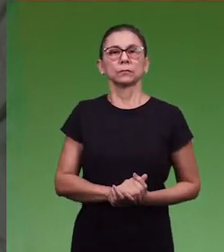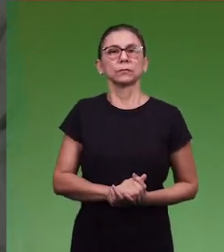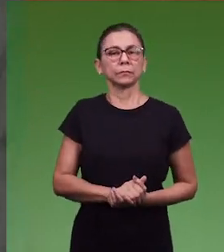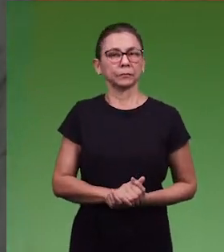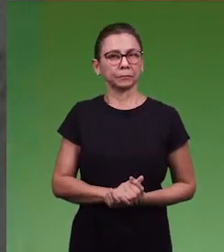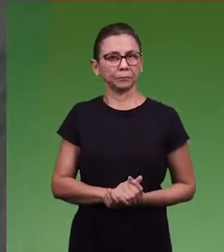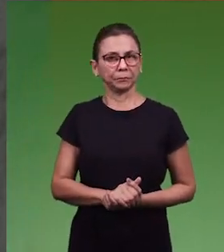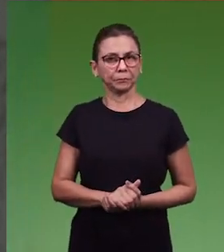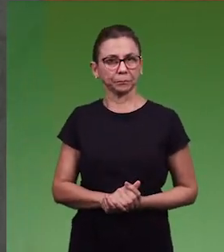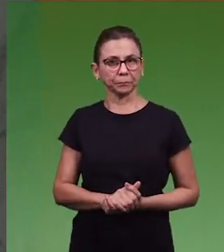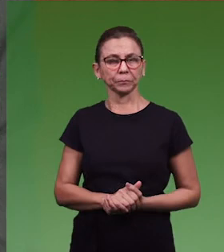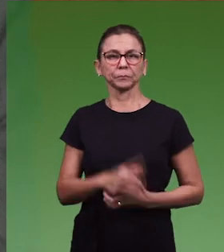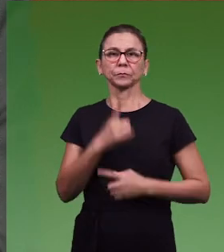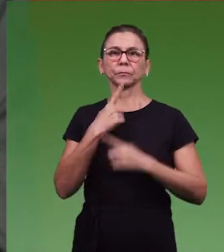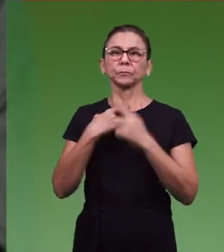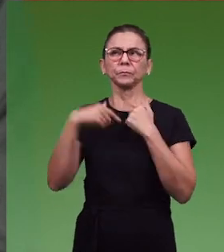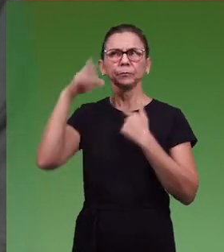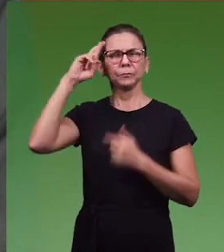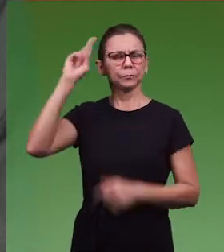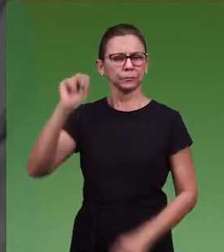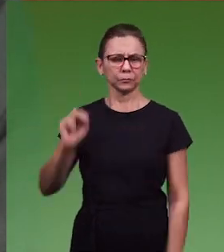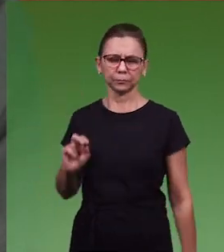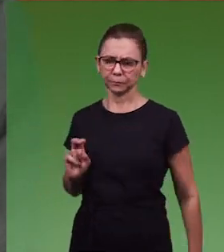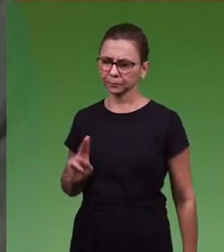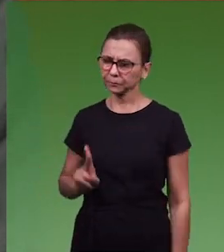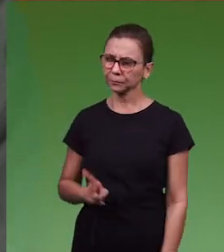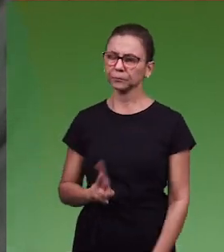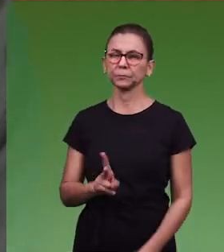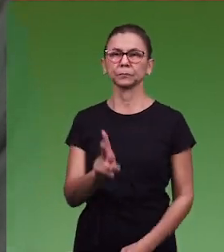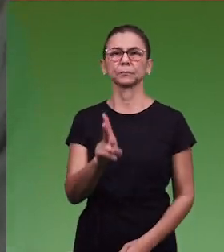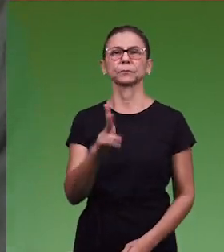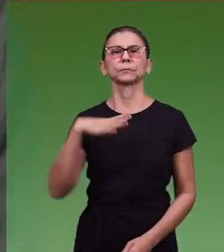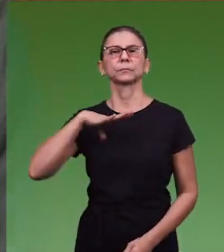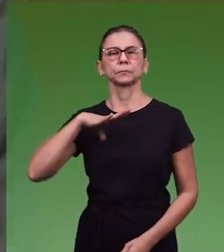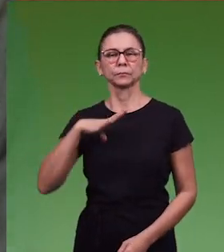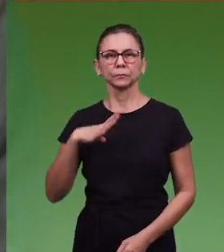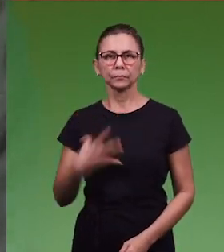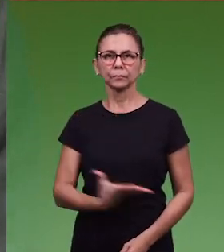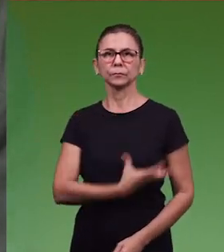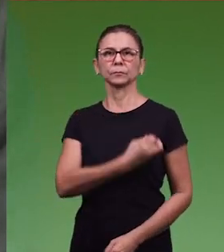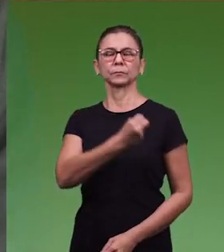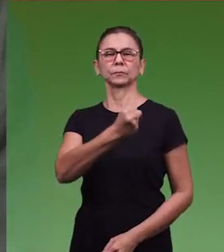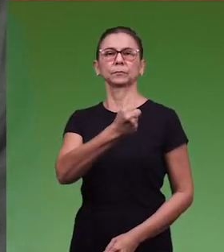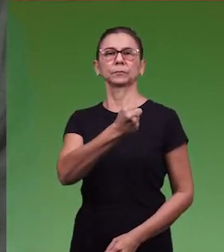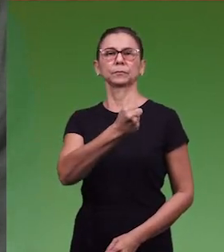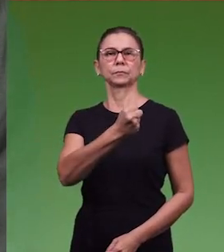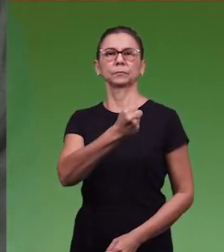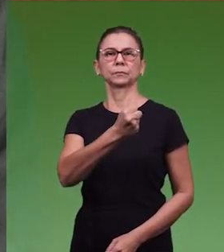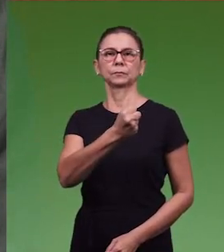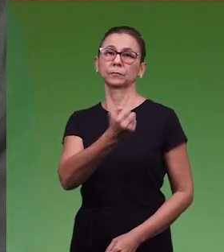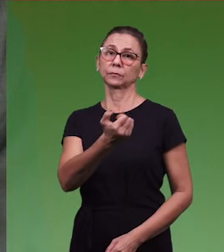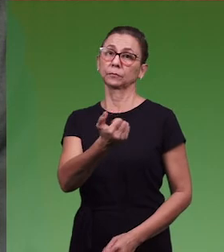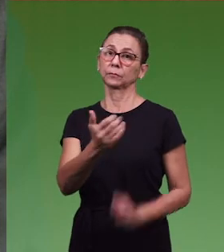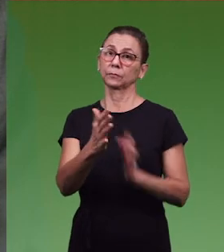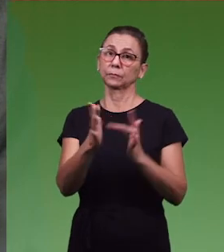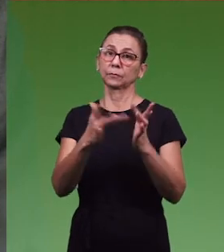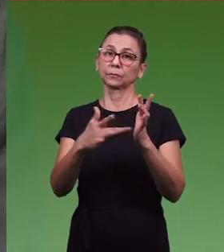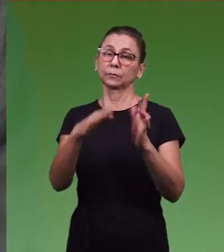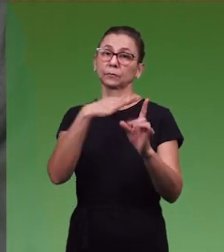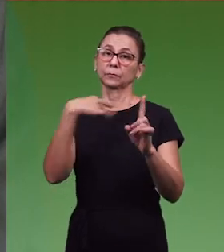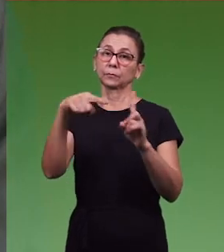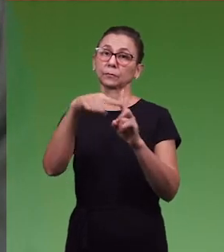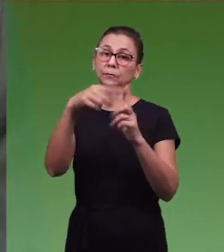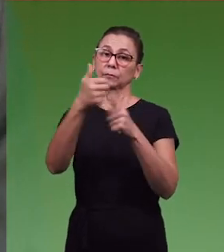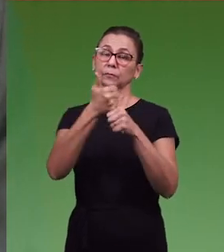Então é a vontade do Senhor, sempre existe a vontade do Senhor de salvar, porque o Senhor Jesus deu a vida pelo mundo,